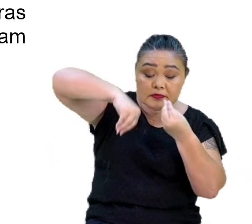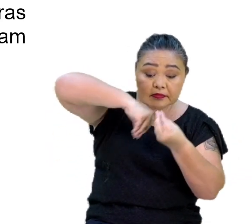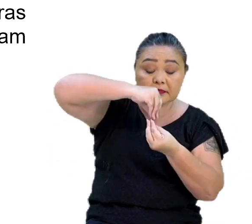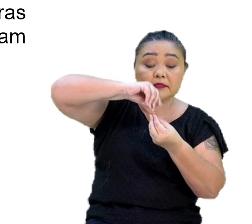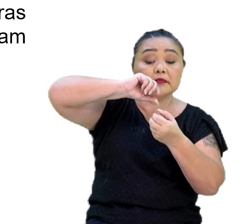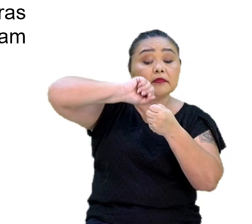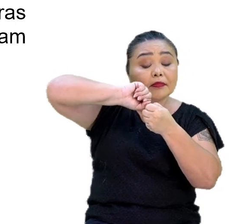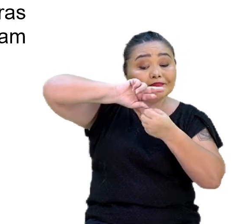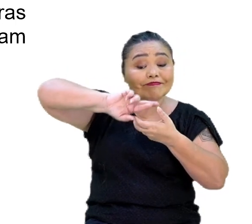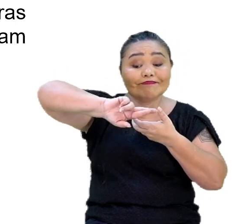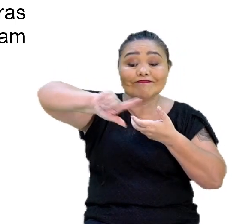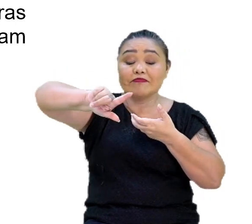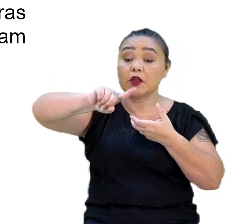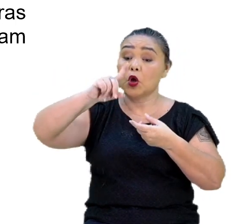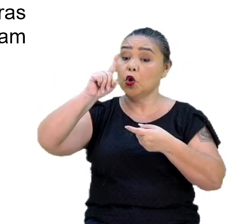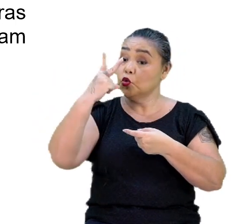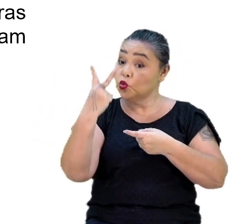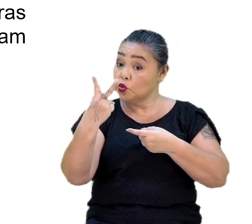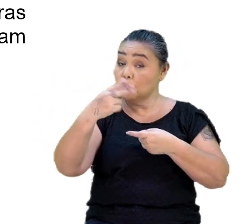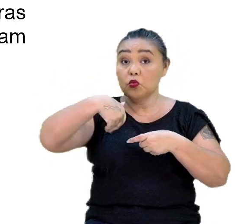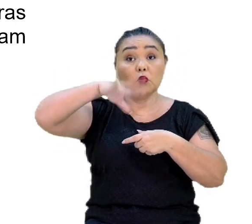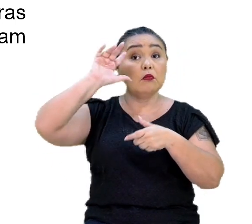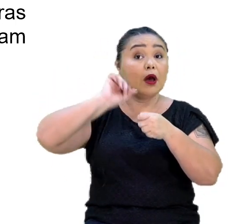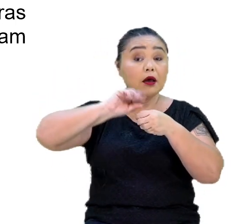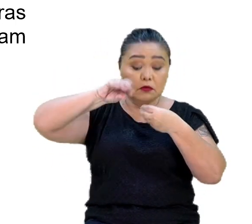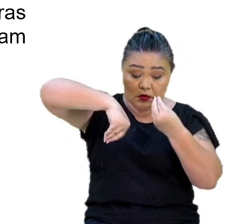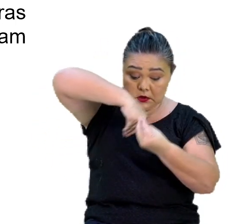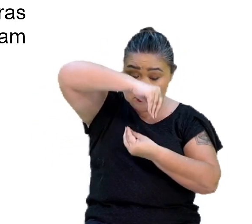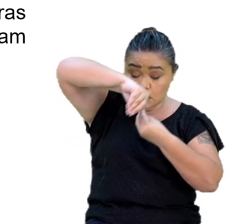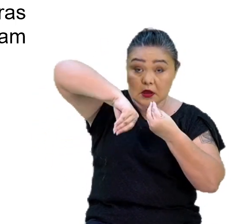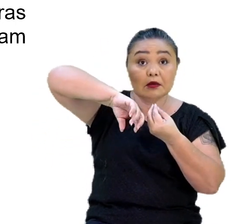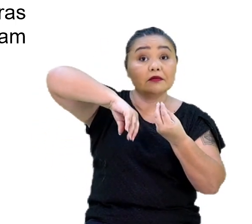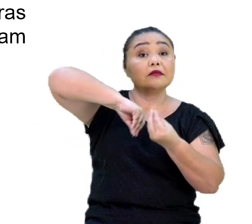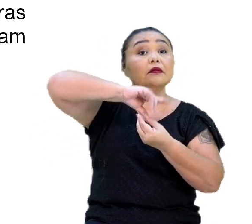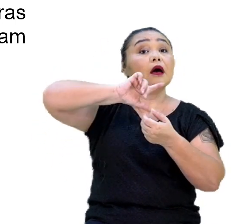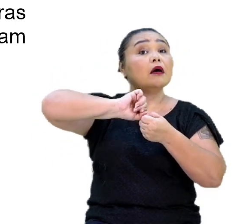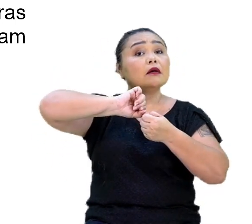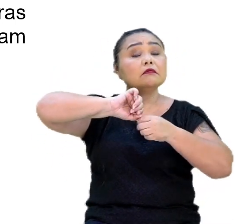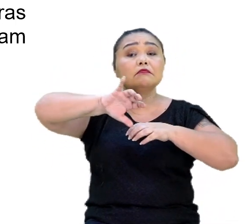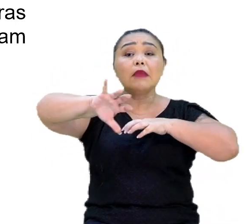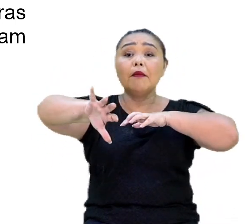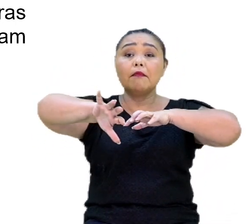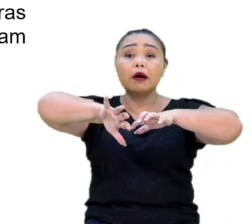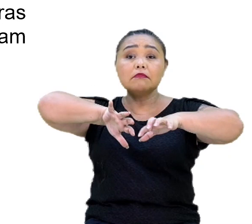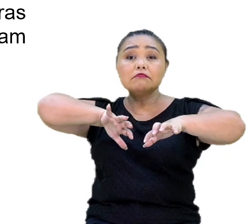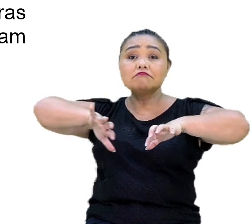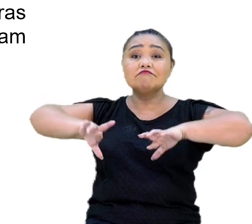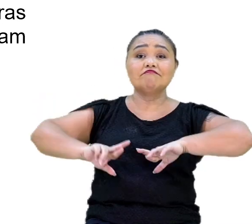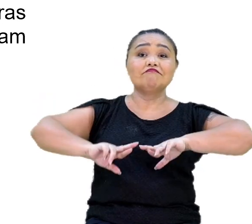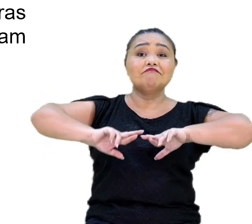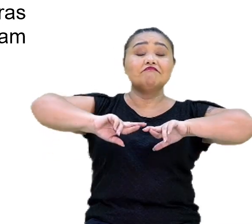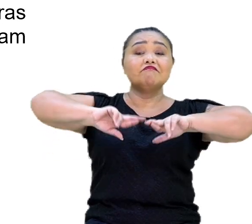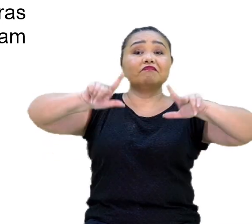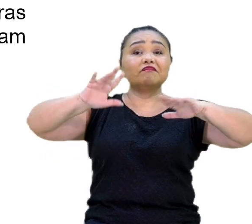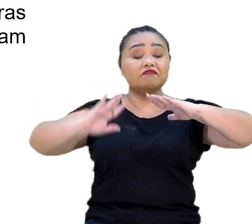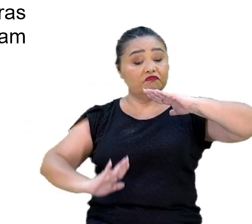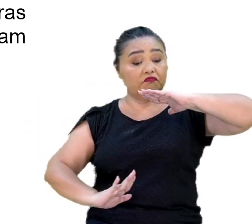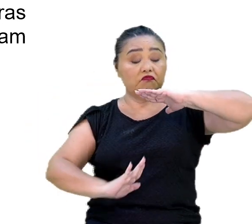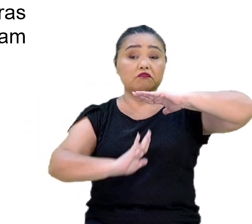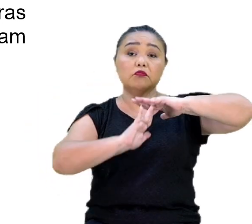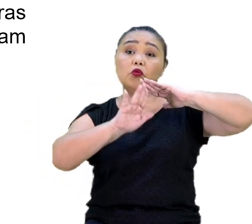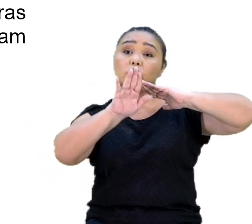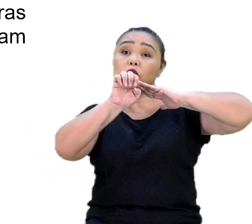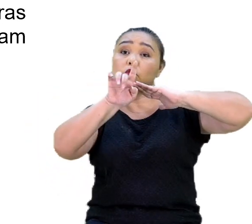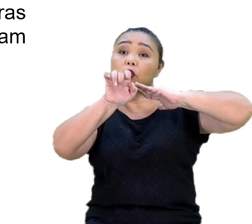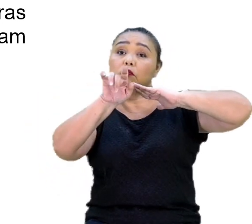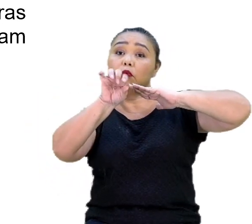líquidos miscíveis, ou seja, que se misturam. E aí, eles vão ser separados por diferença de ponto de ebulição que não sejam